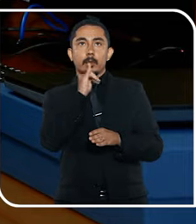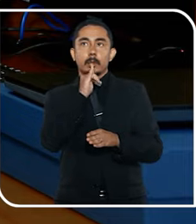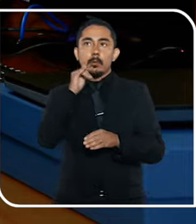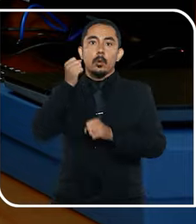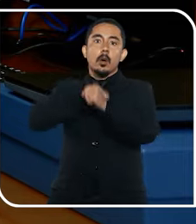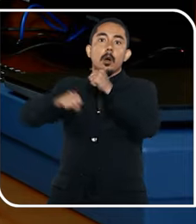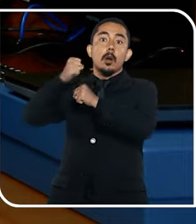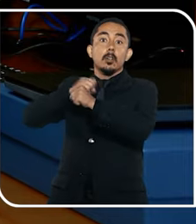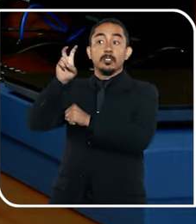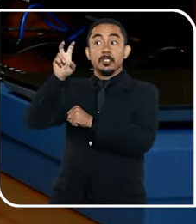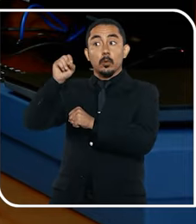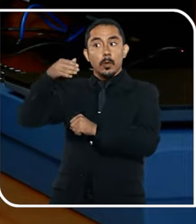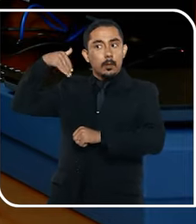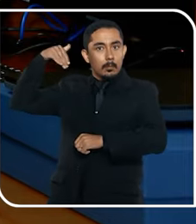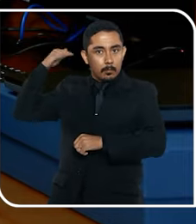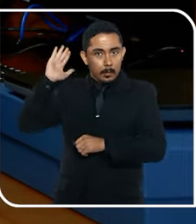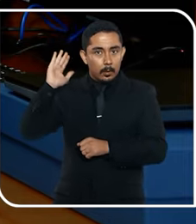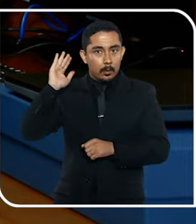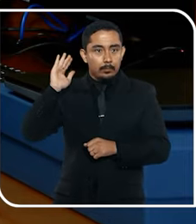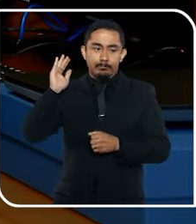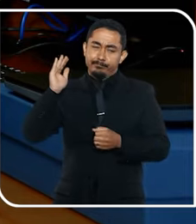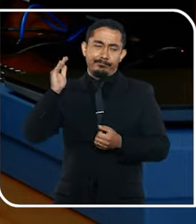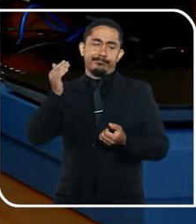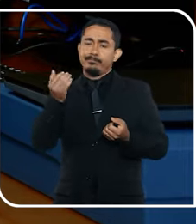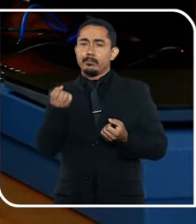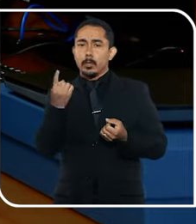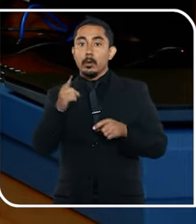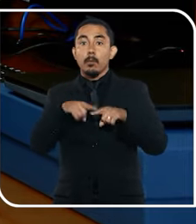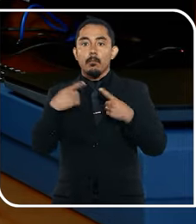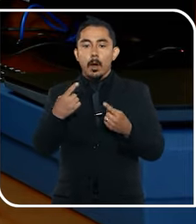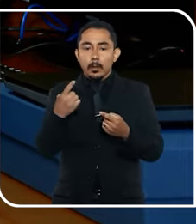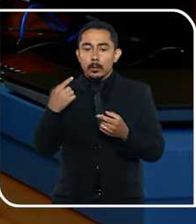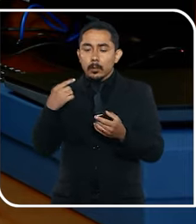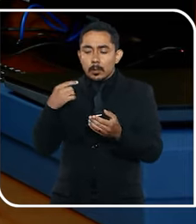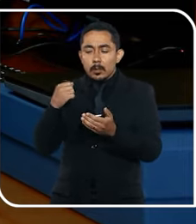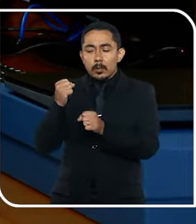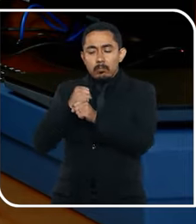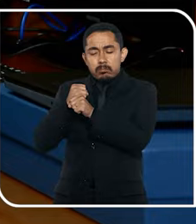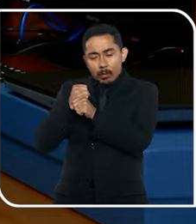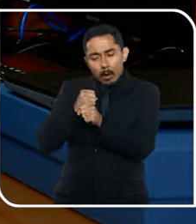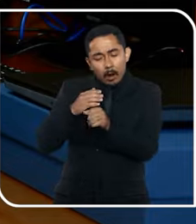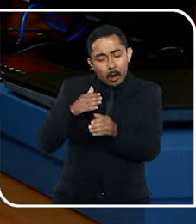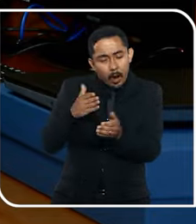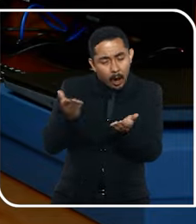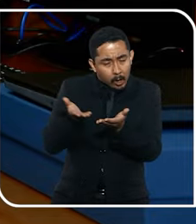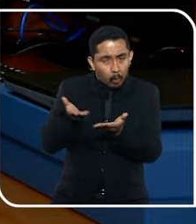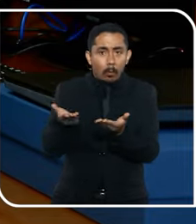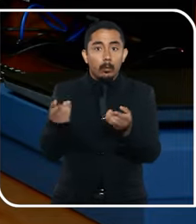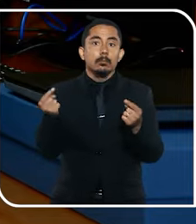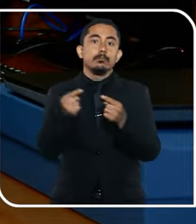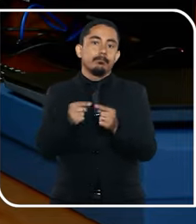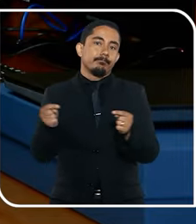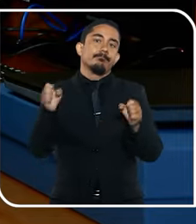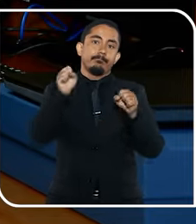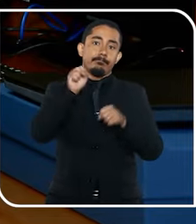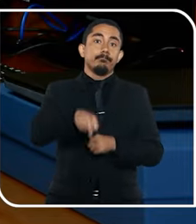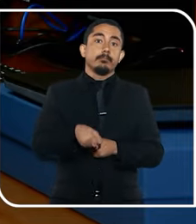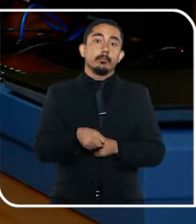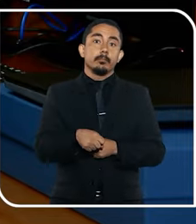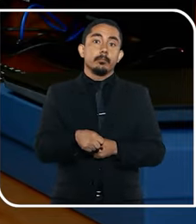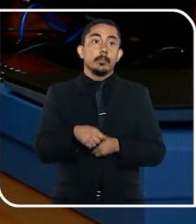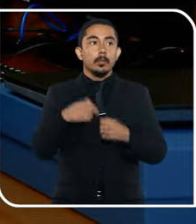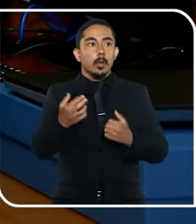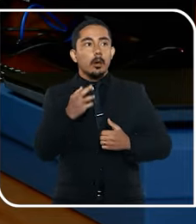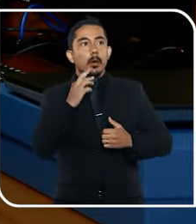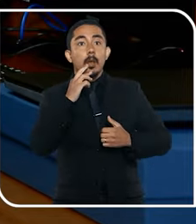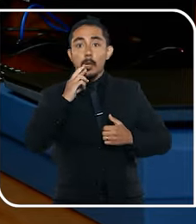fizesse muito sentido. Mas já faz alguns anos que faz muito sentido, e a sociedade precisando de uma